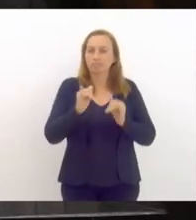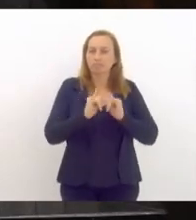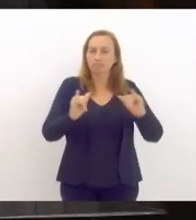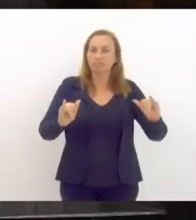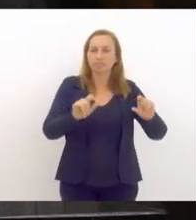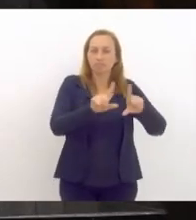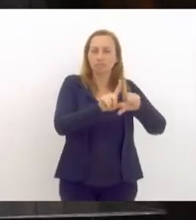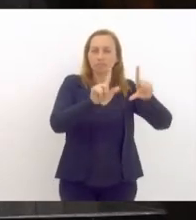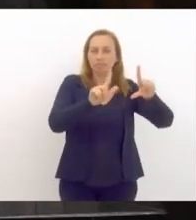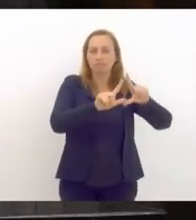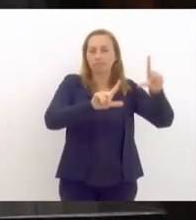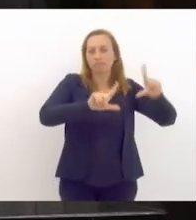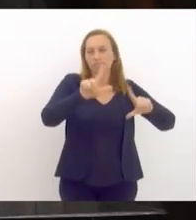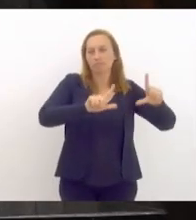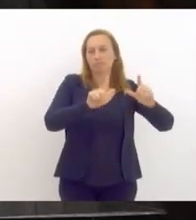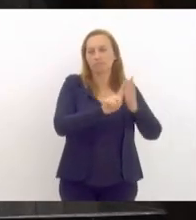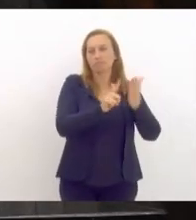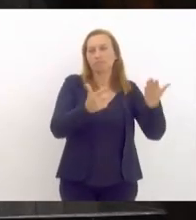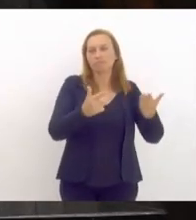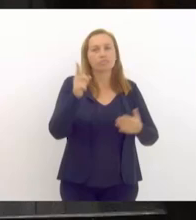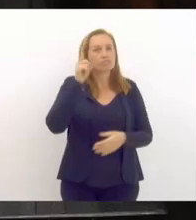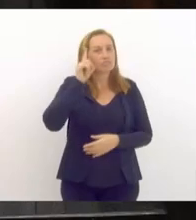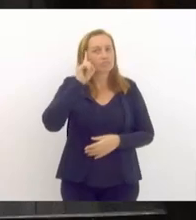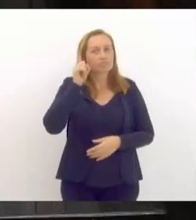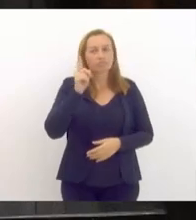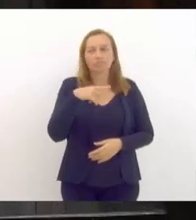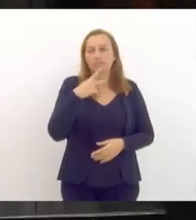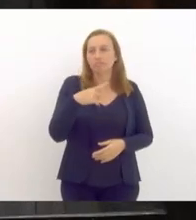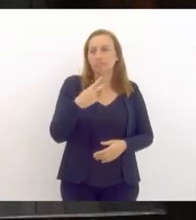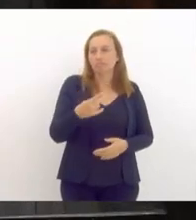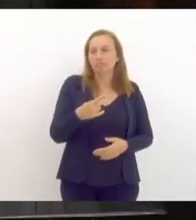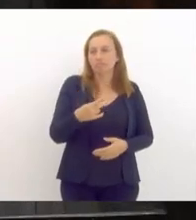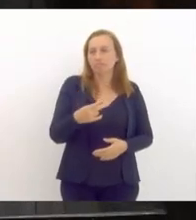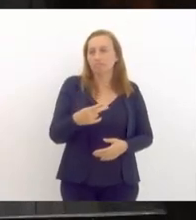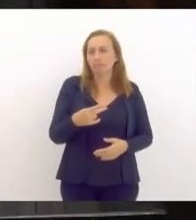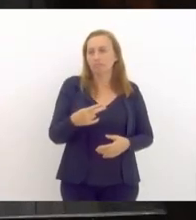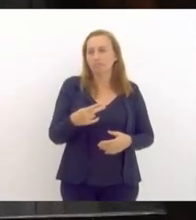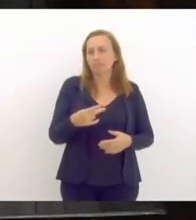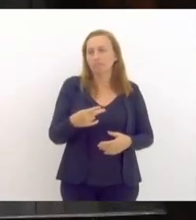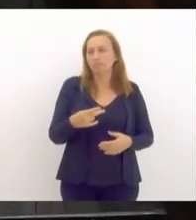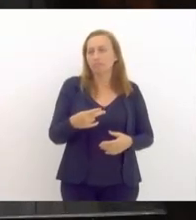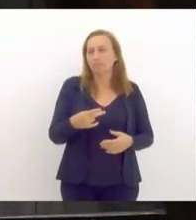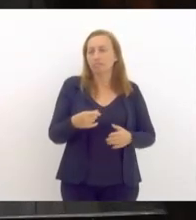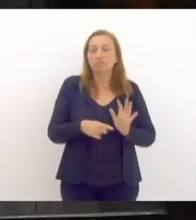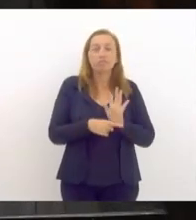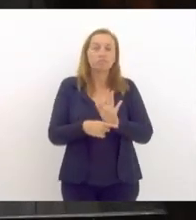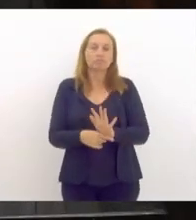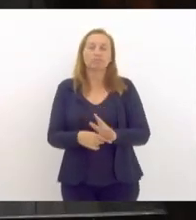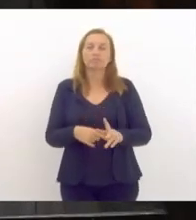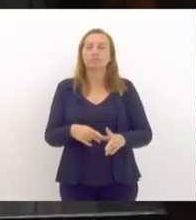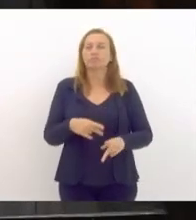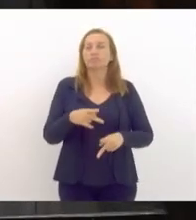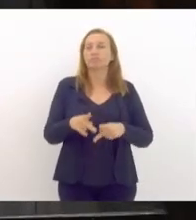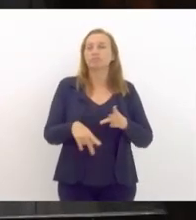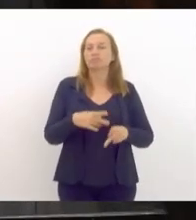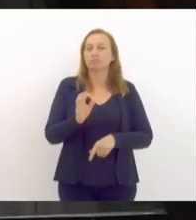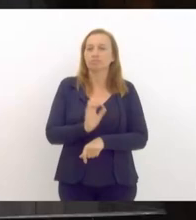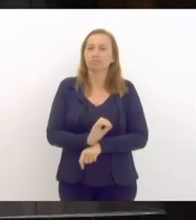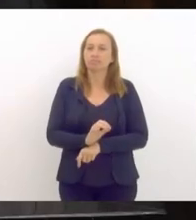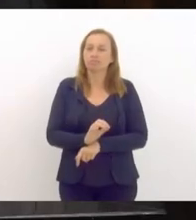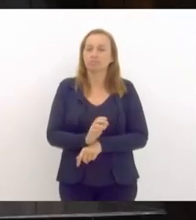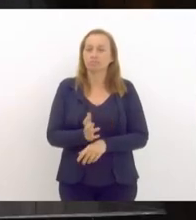imprensa todos os dias como se tivesse fazendo um favor para o governo do estado e para a população ao continuar